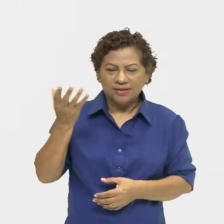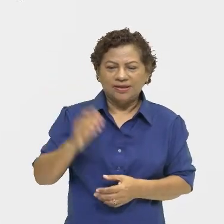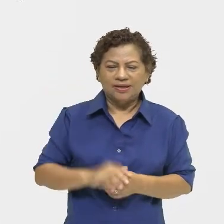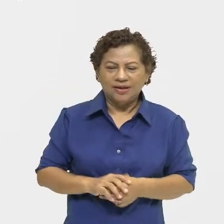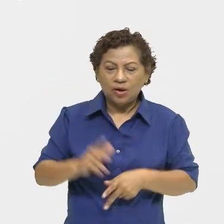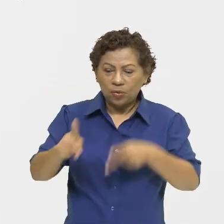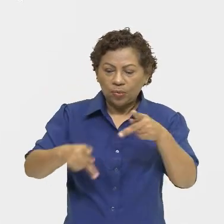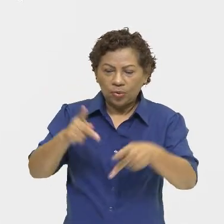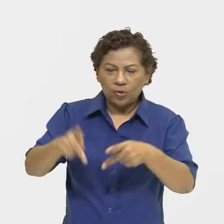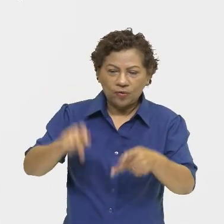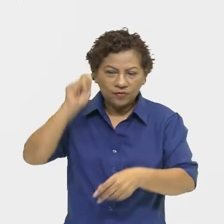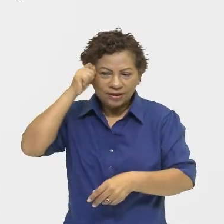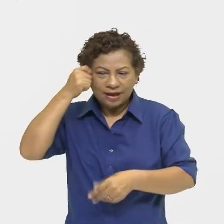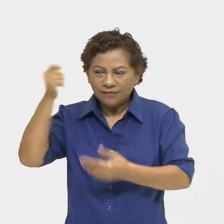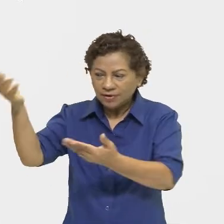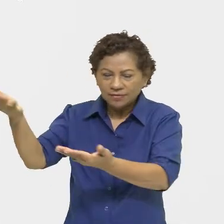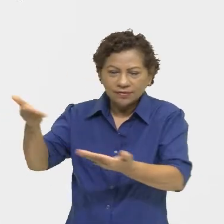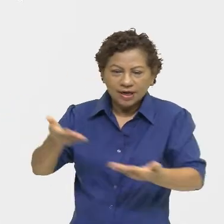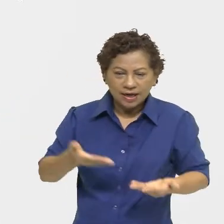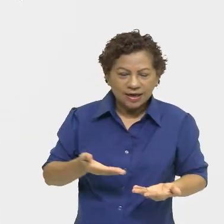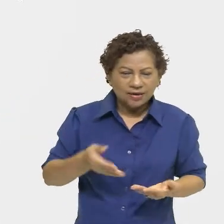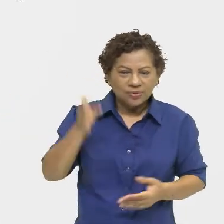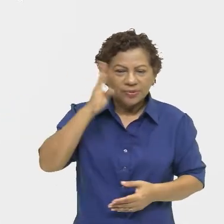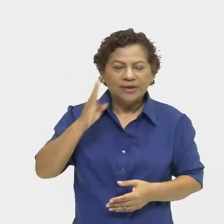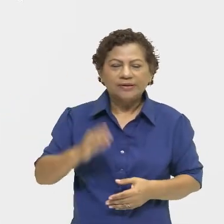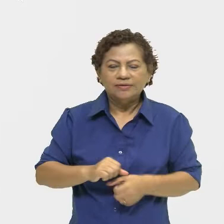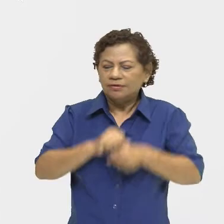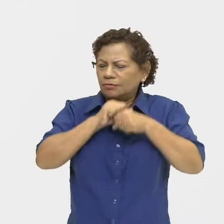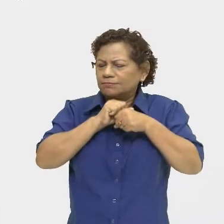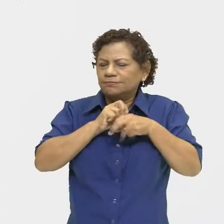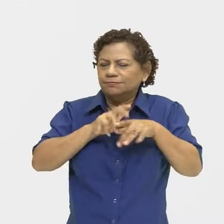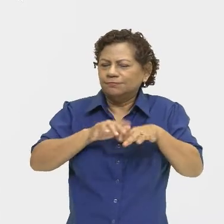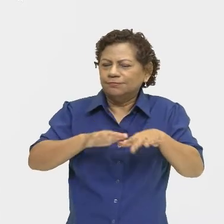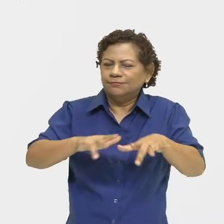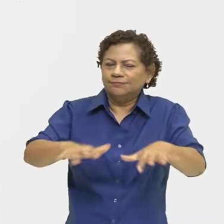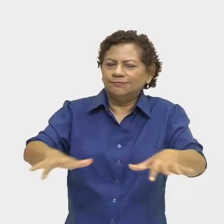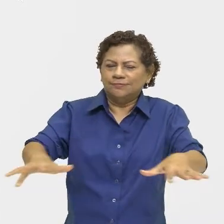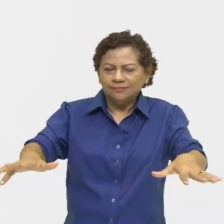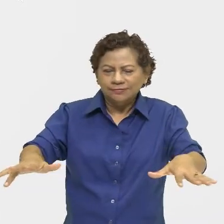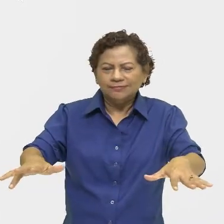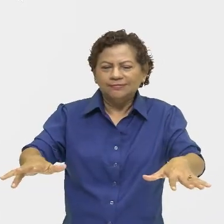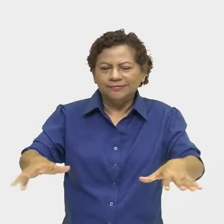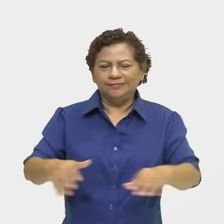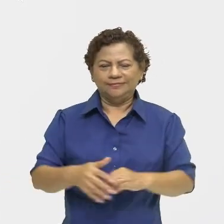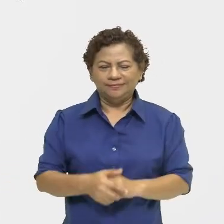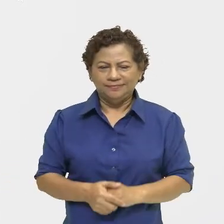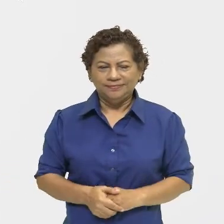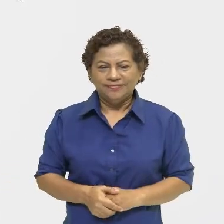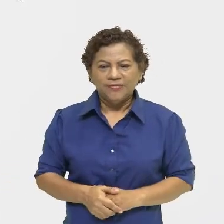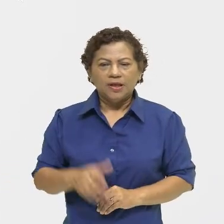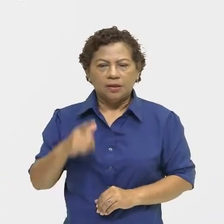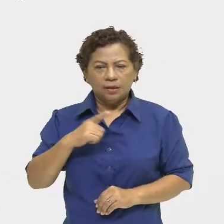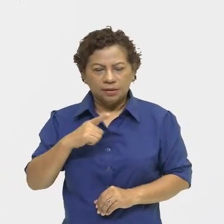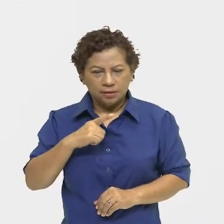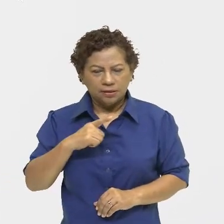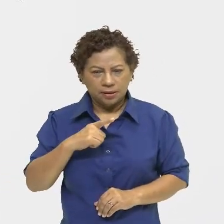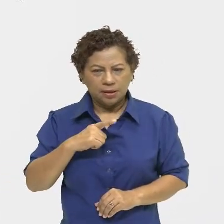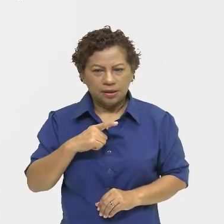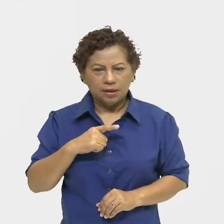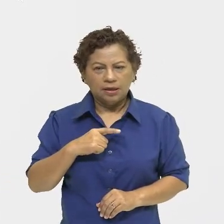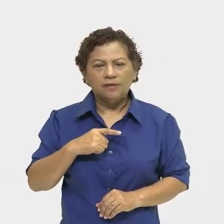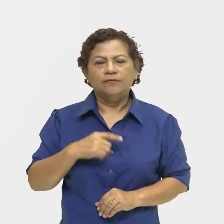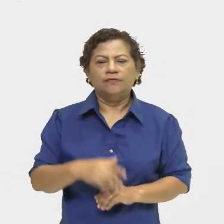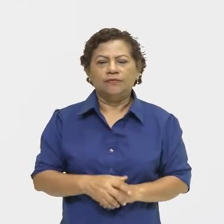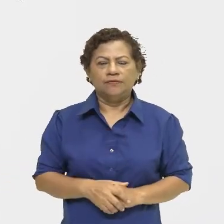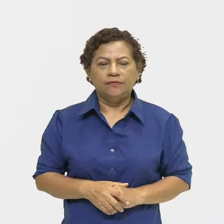os gêneros e ritmos ramificam-se dessa raiz e se consolidam nos séculos seguintes. O maracatu se consolidou